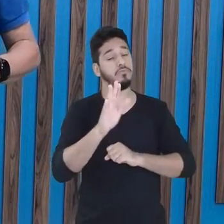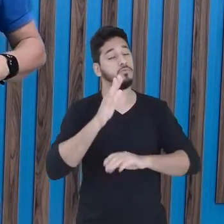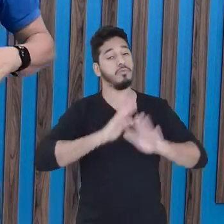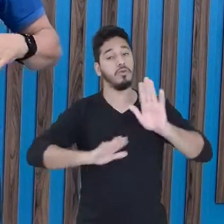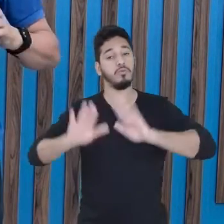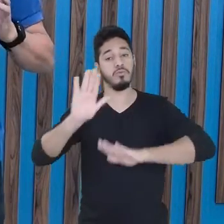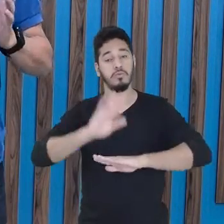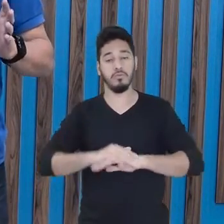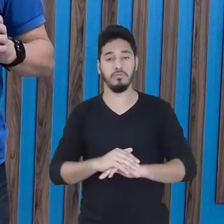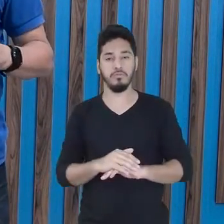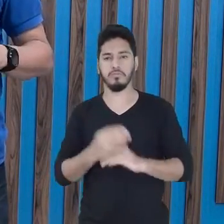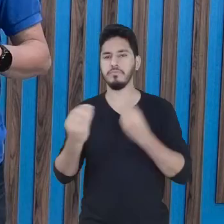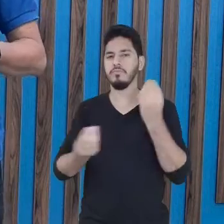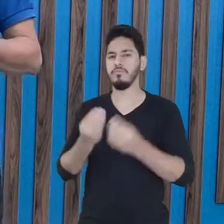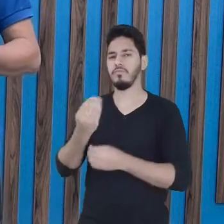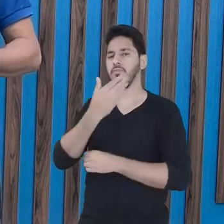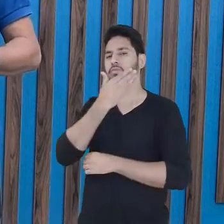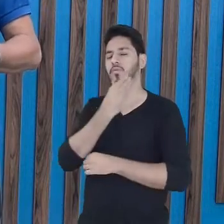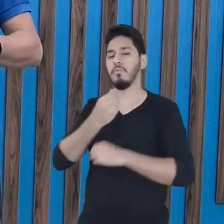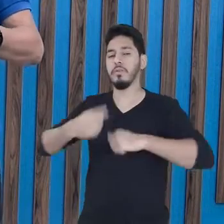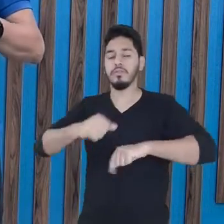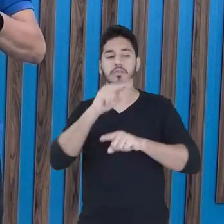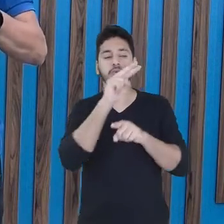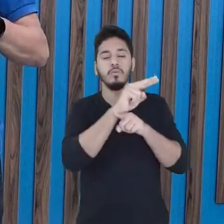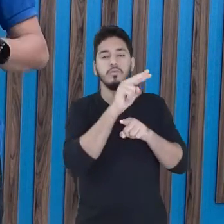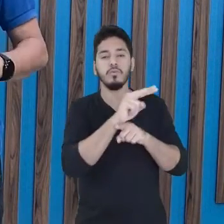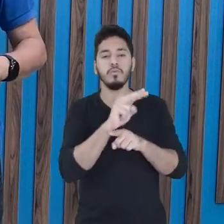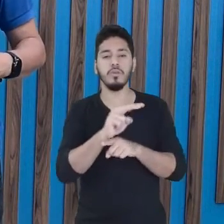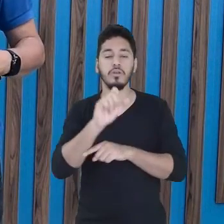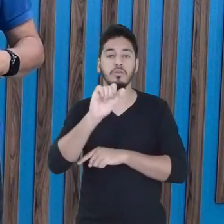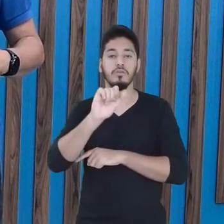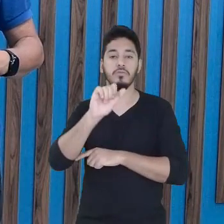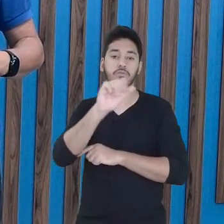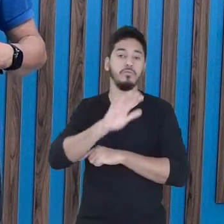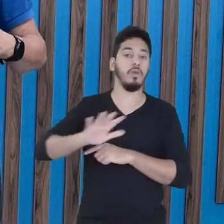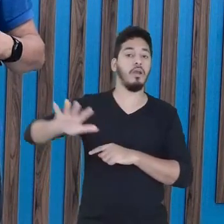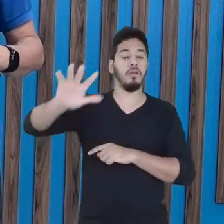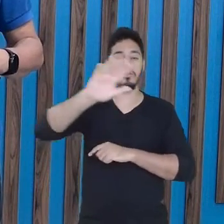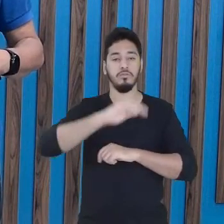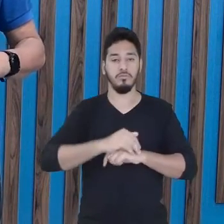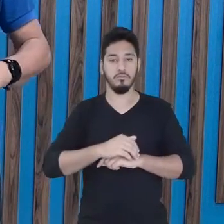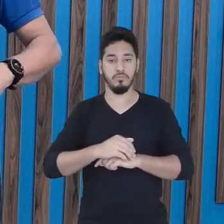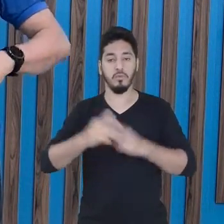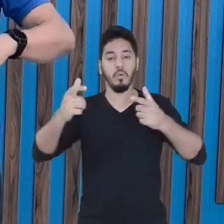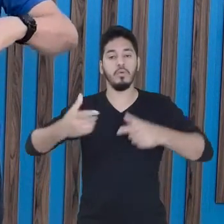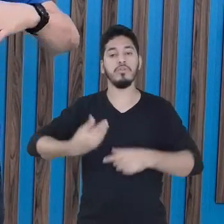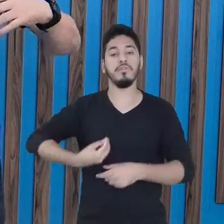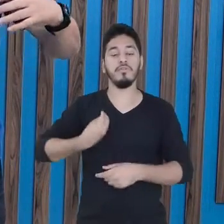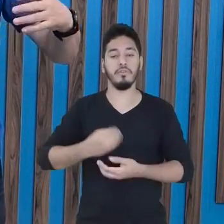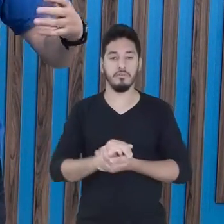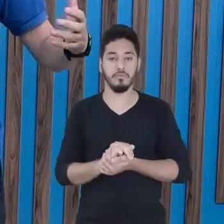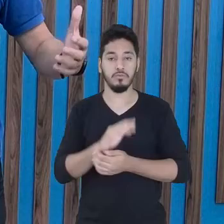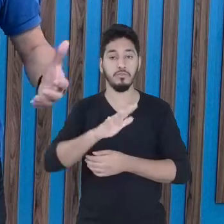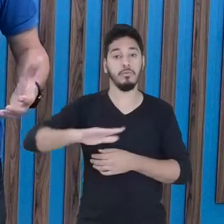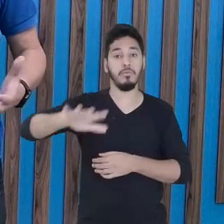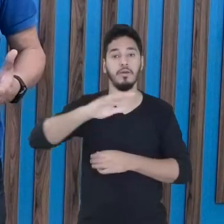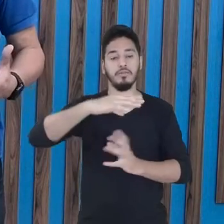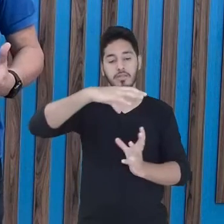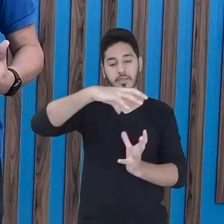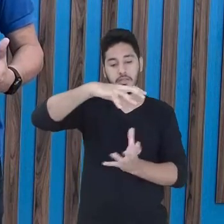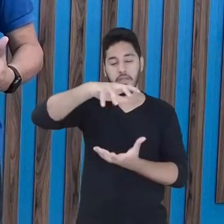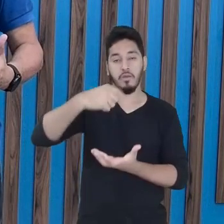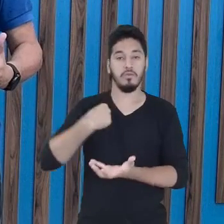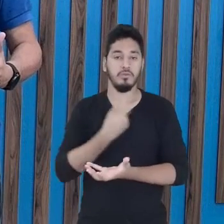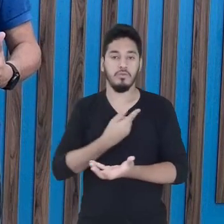cuidado. Então, como o homem deve tratar o espaço, né, onde ele vive, né, o espaço na terra onde a